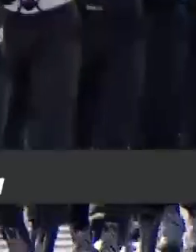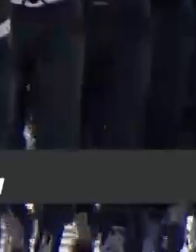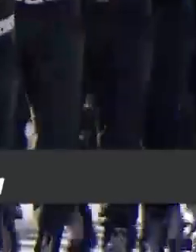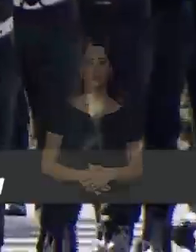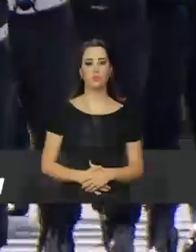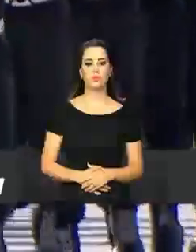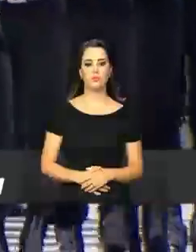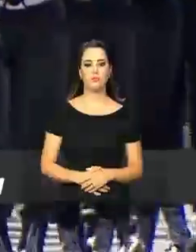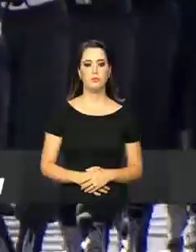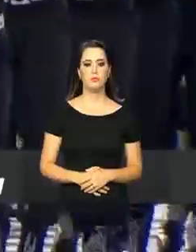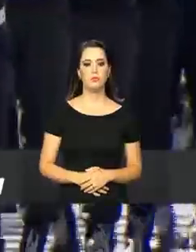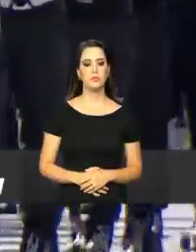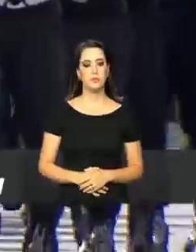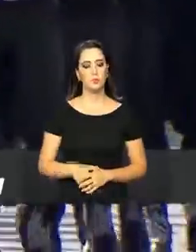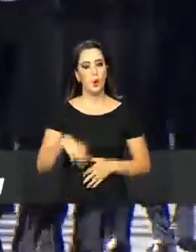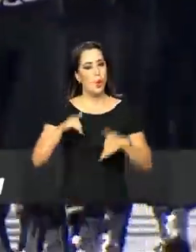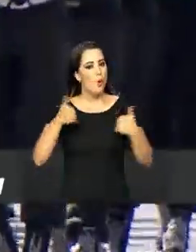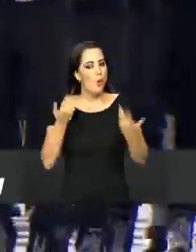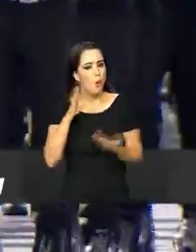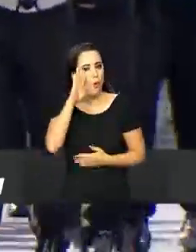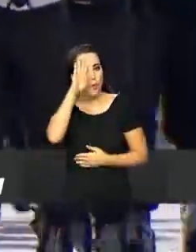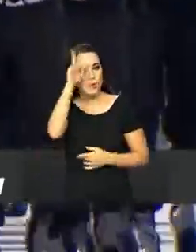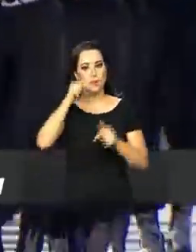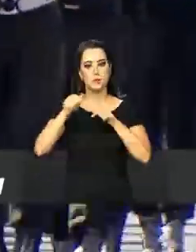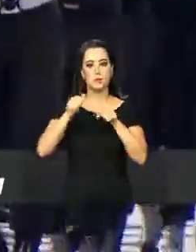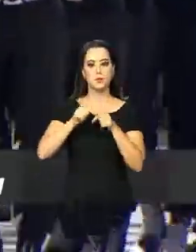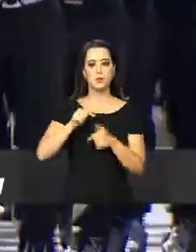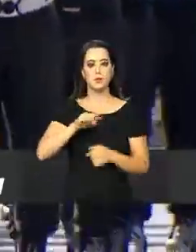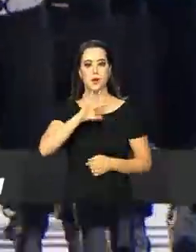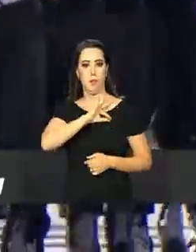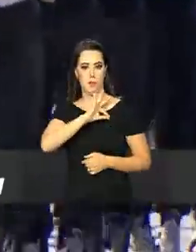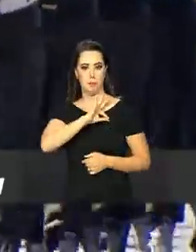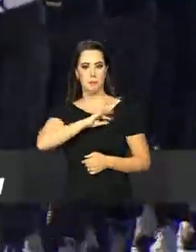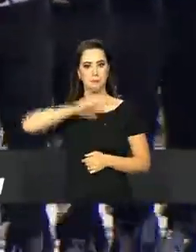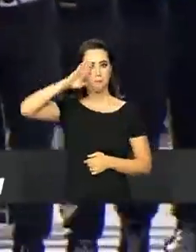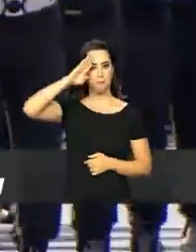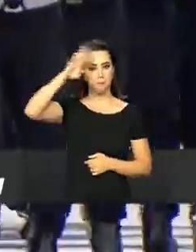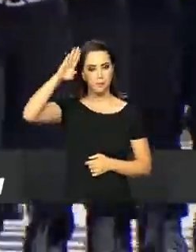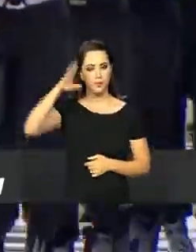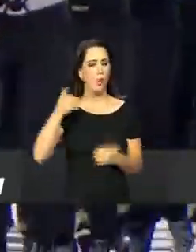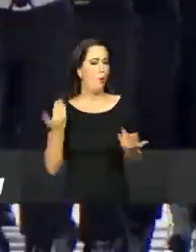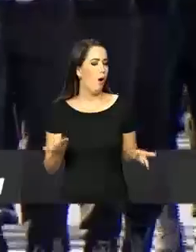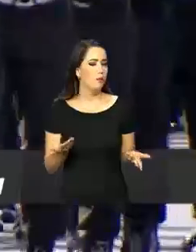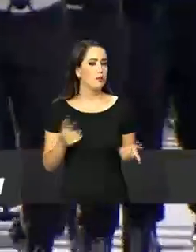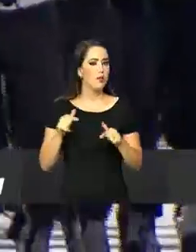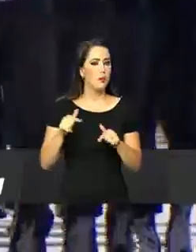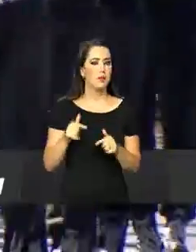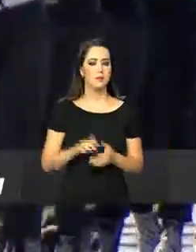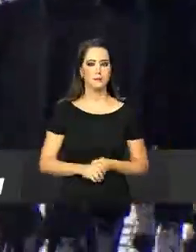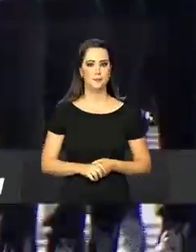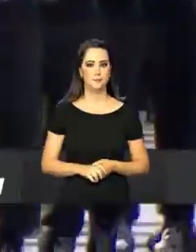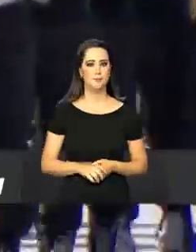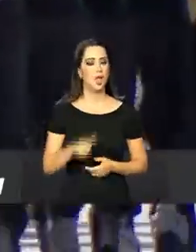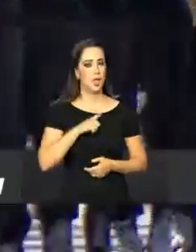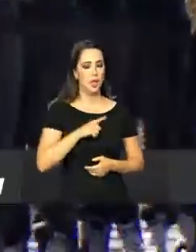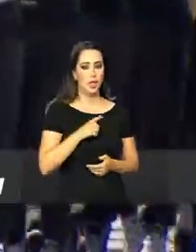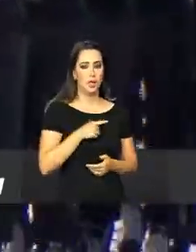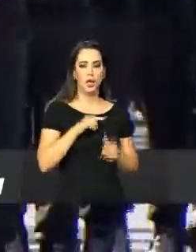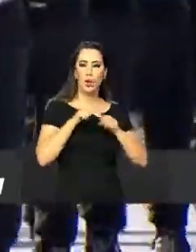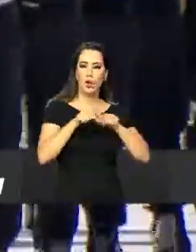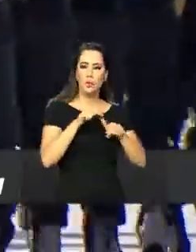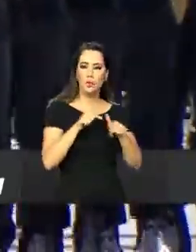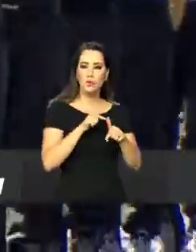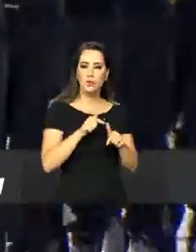Coronel Demuth, qual que é a principal função da Polícia do Exército? A Polícia do Exército, ela tem como missão